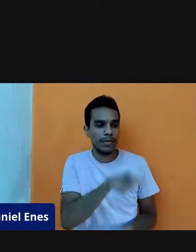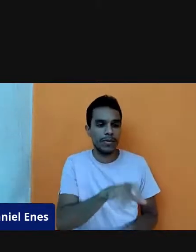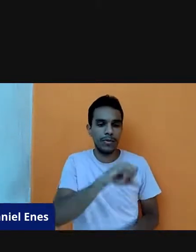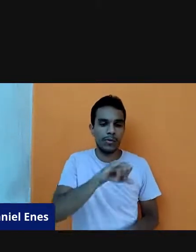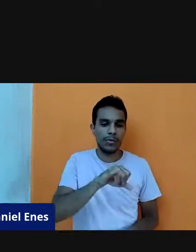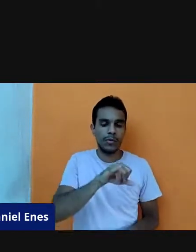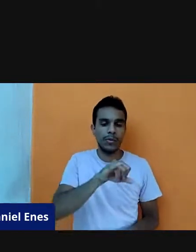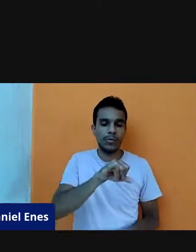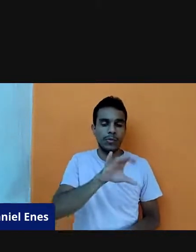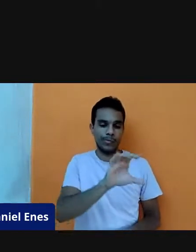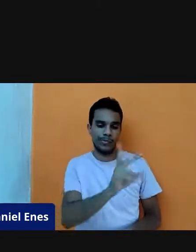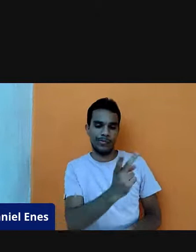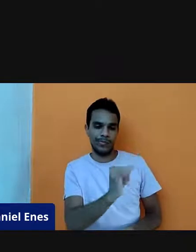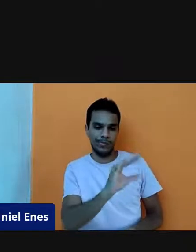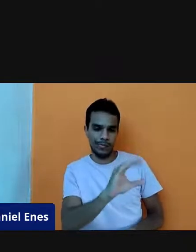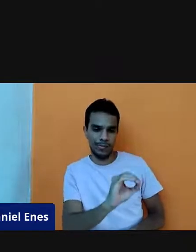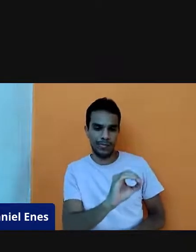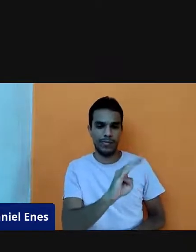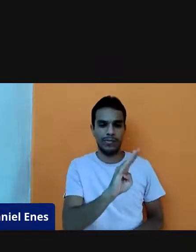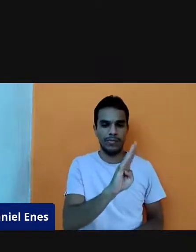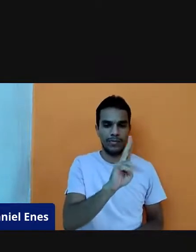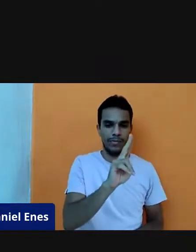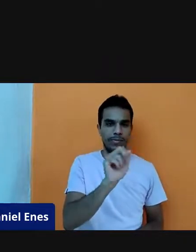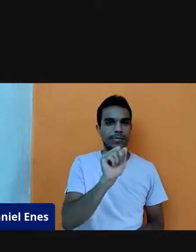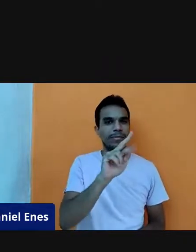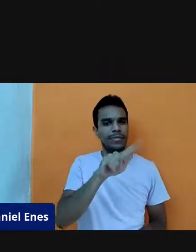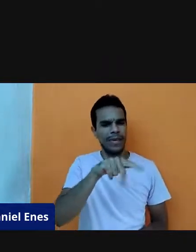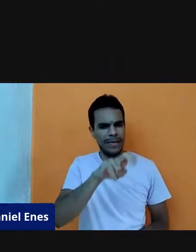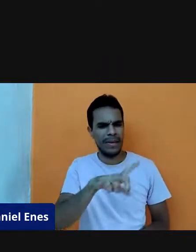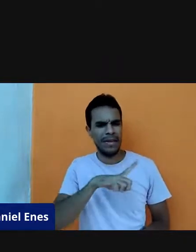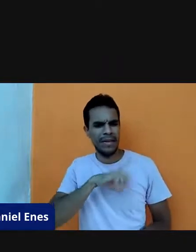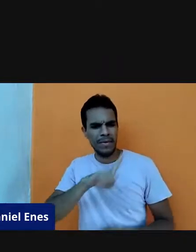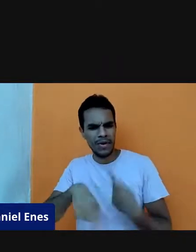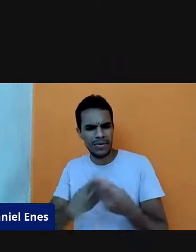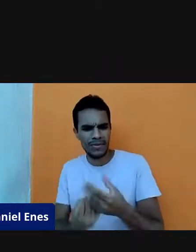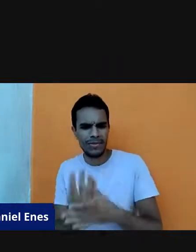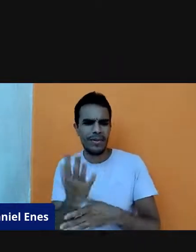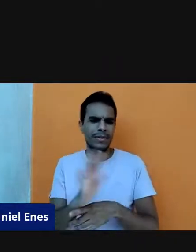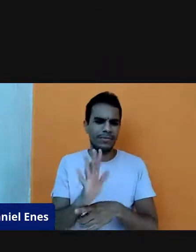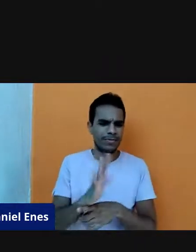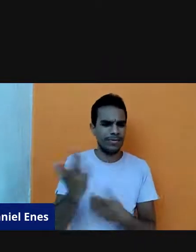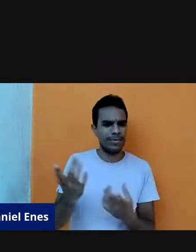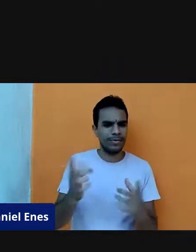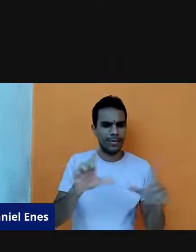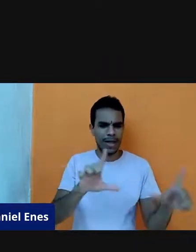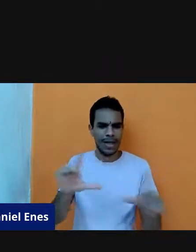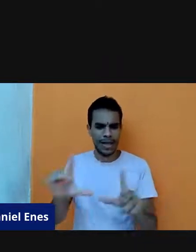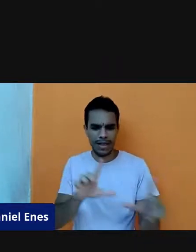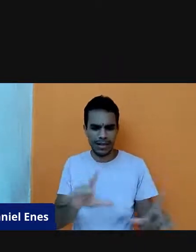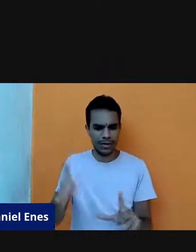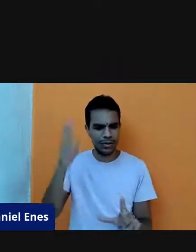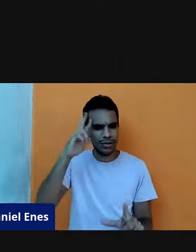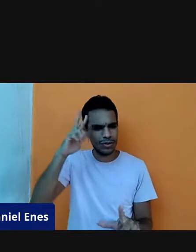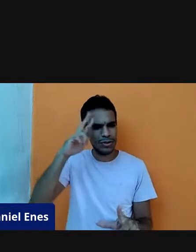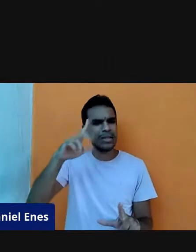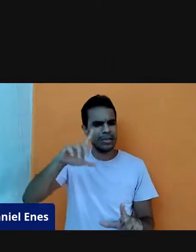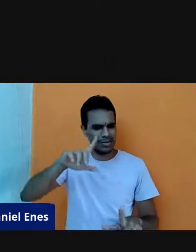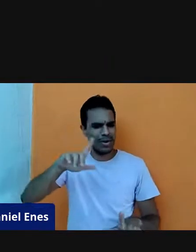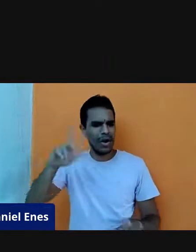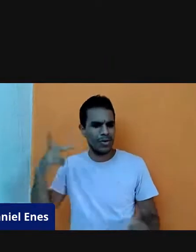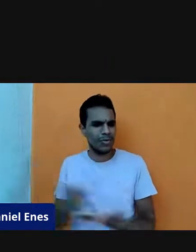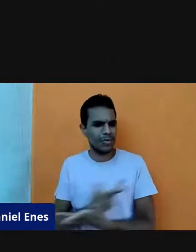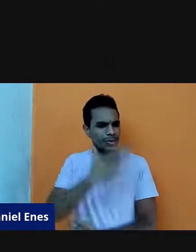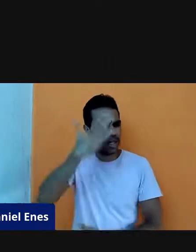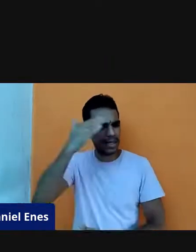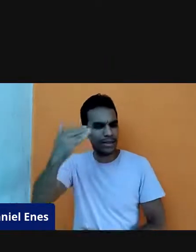filme, recebe versão de história em quadrinho, desenho, enfim, se torna muito popular. E do que trata Morte e Vida Severina? É a